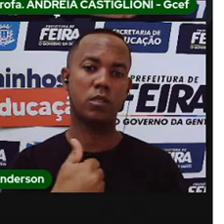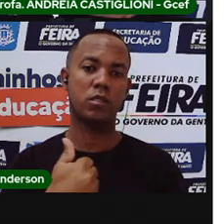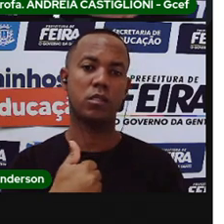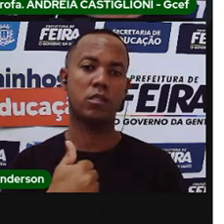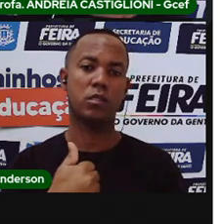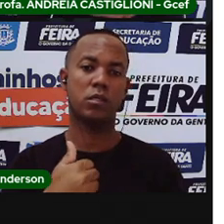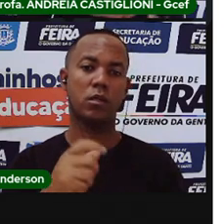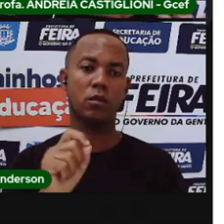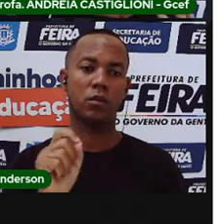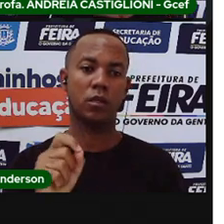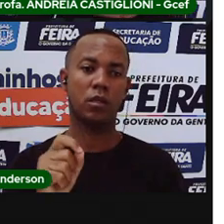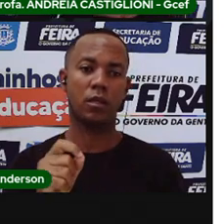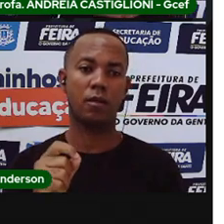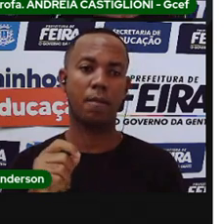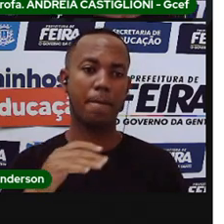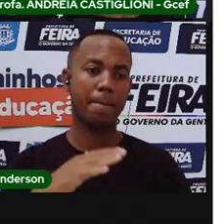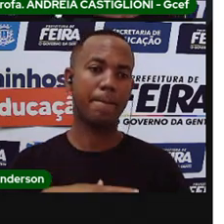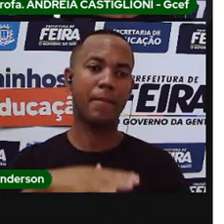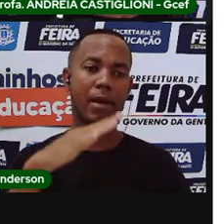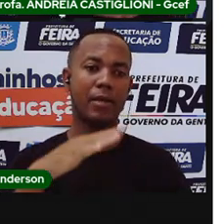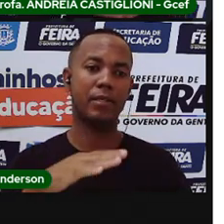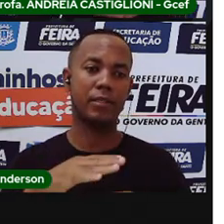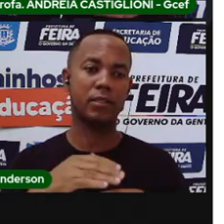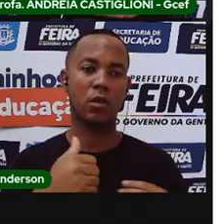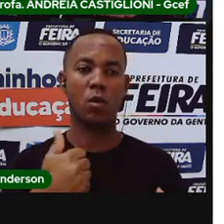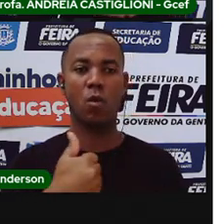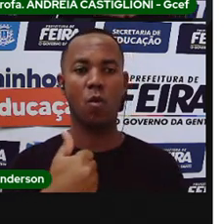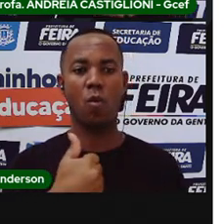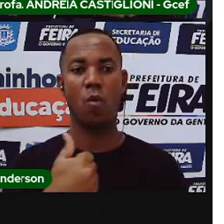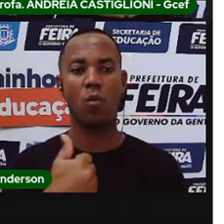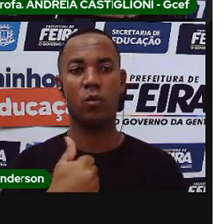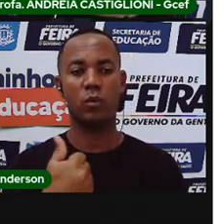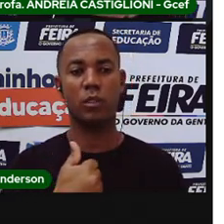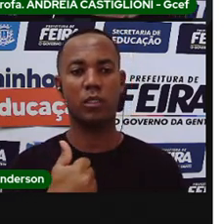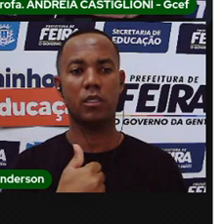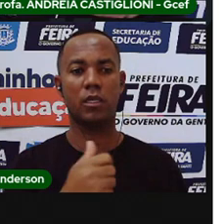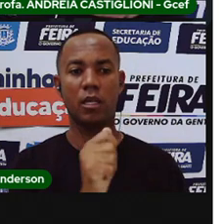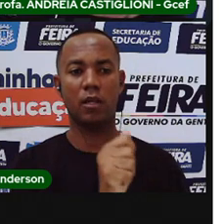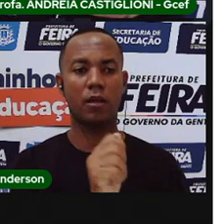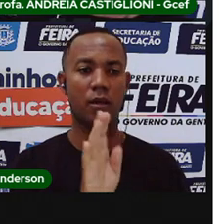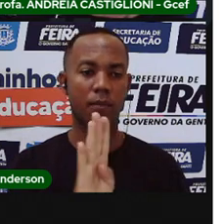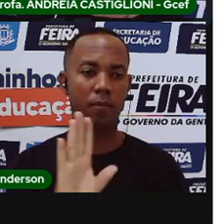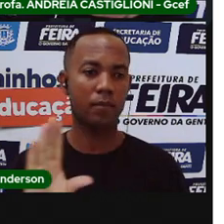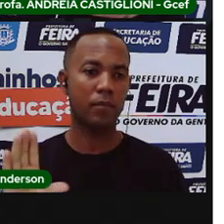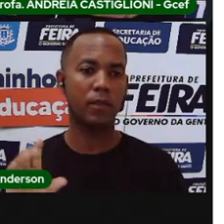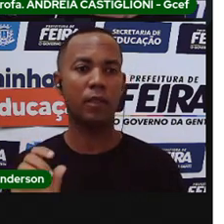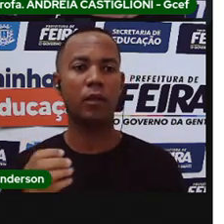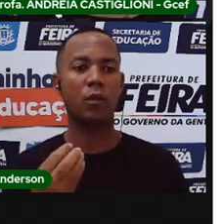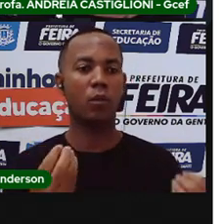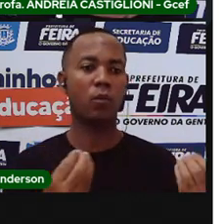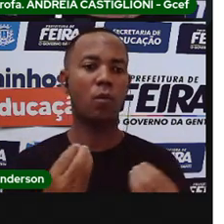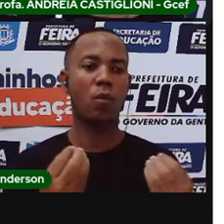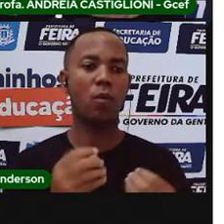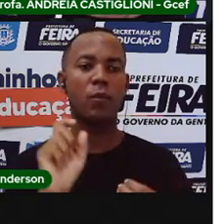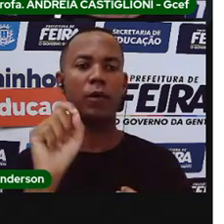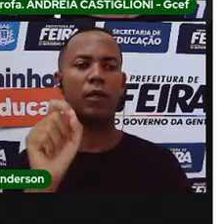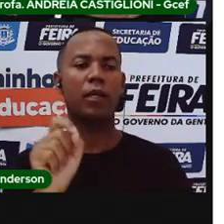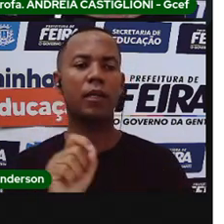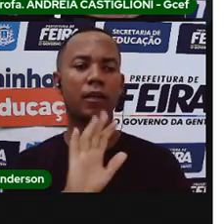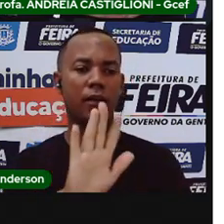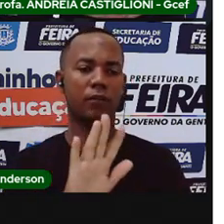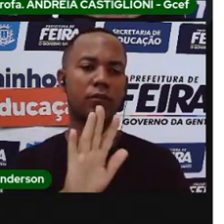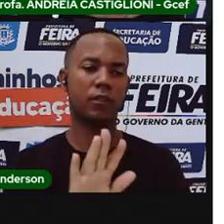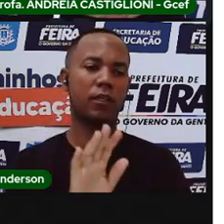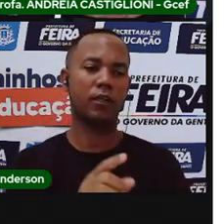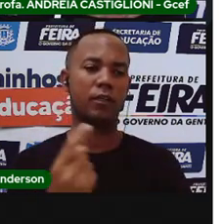11. 11 letters. Então, mais 11 letras. Vamos ver aí quem é que vai poder me ajudar.